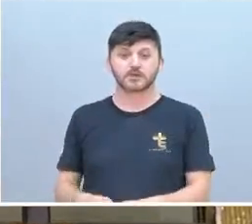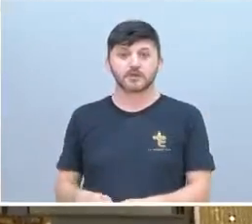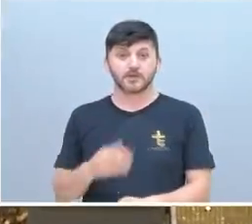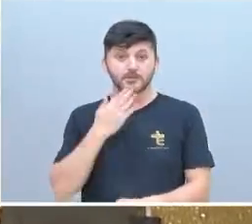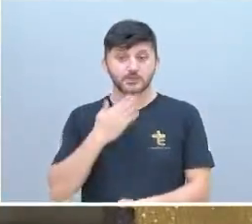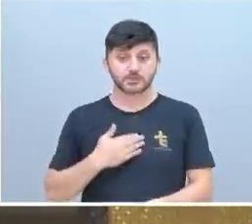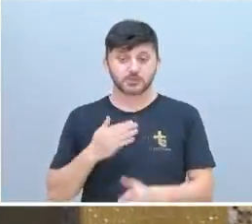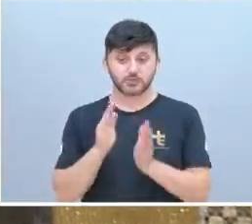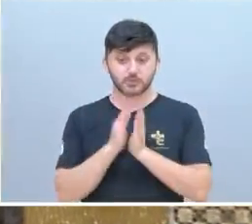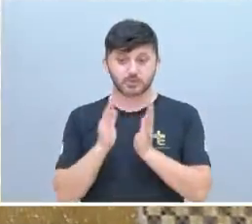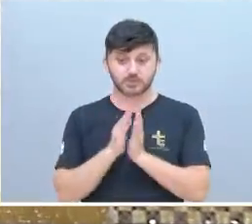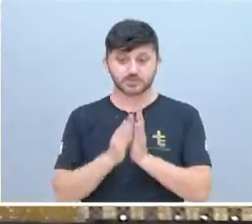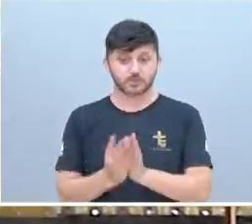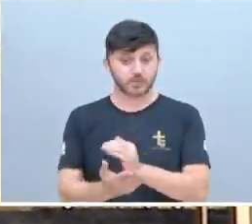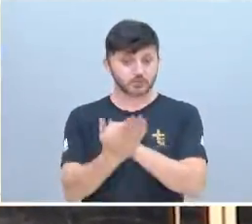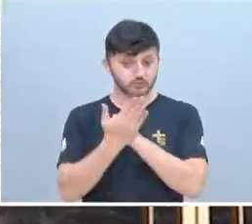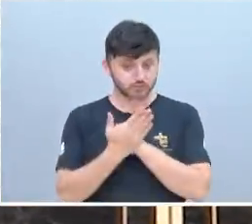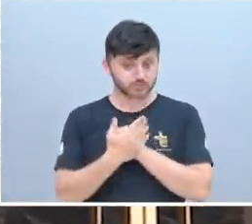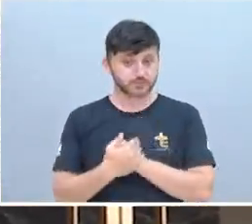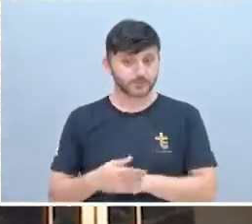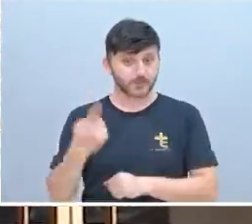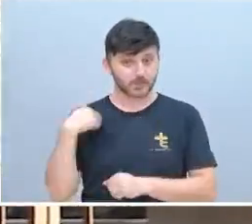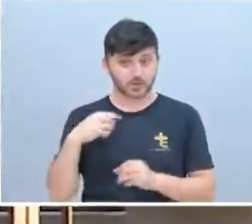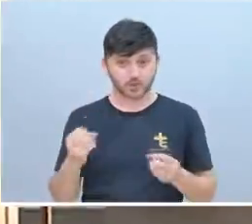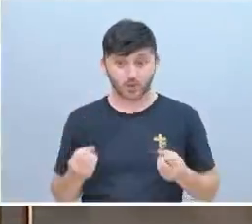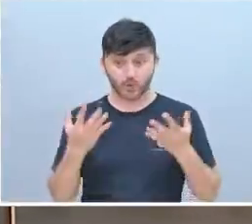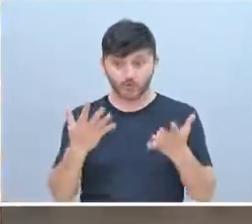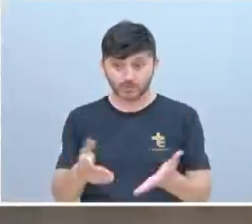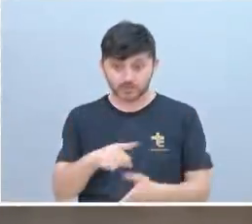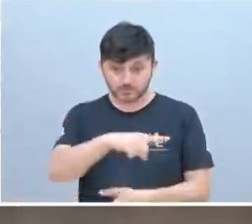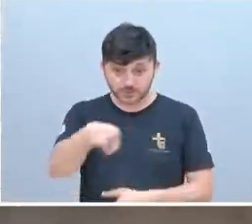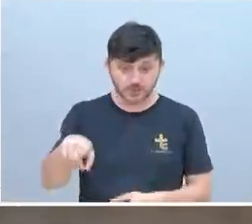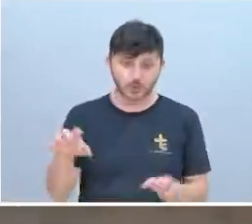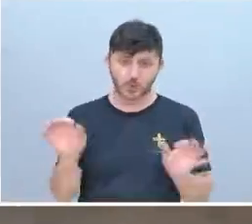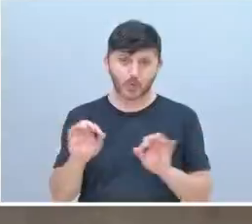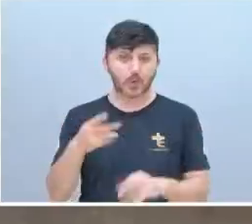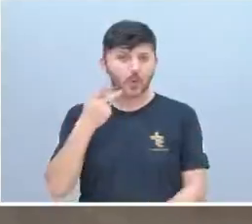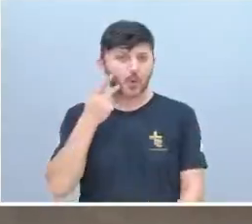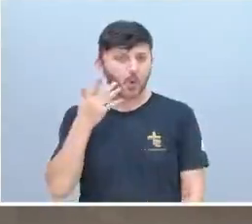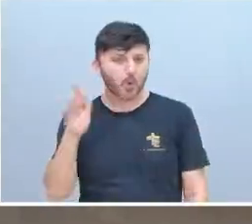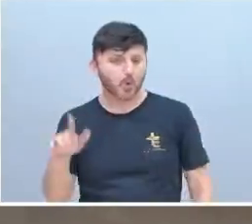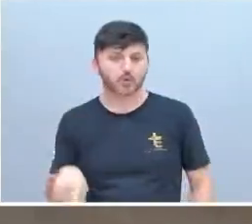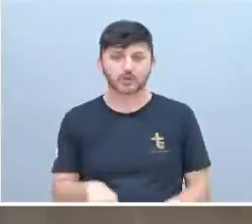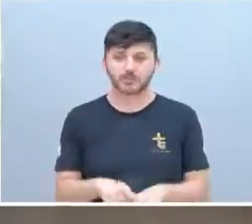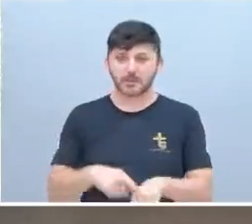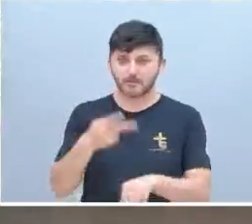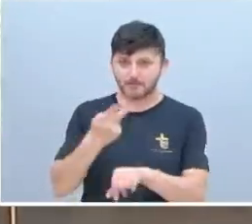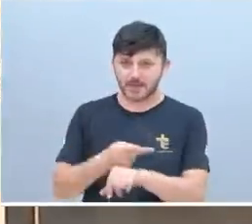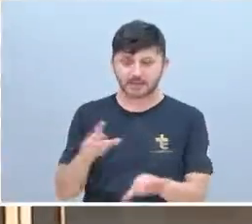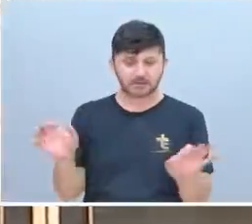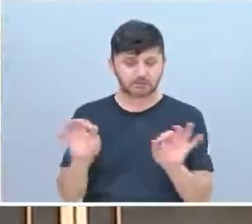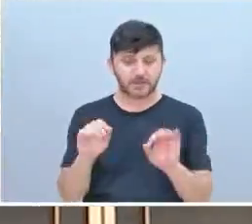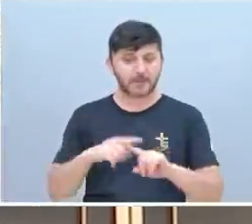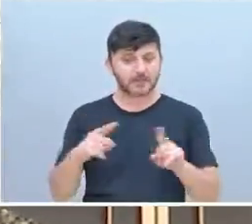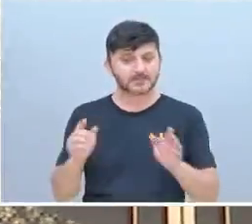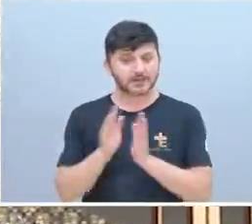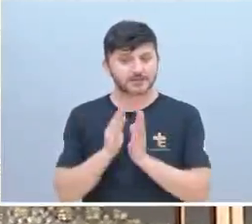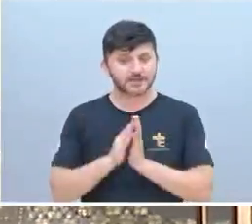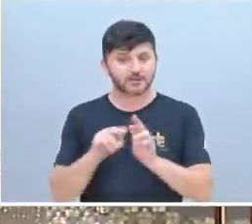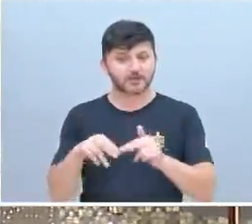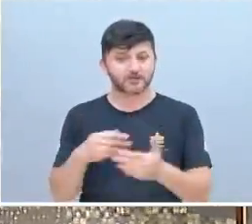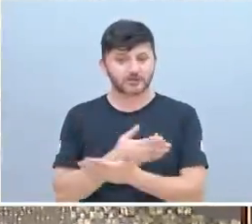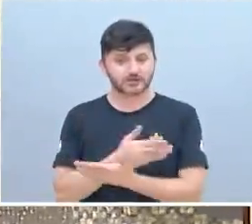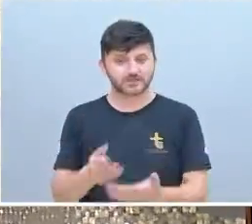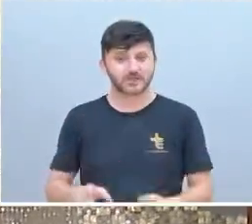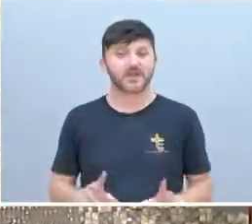orações. Não temos muito a oferecer, não temos ouro nem prata, mas rezar por você, isso